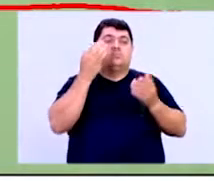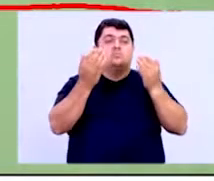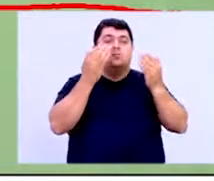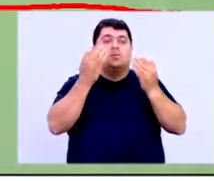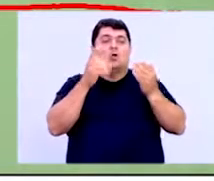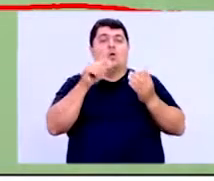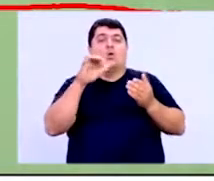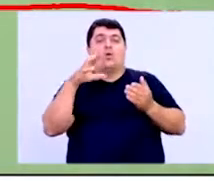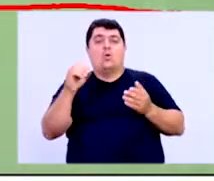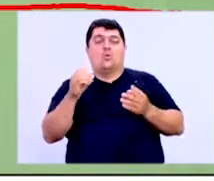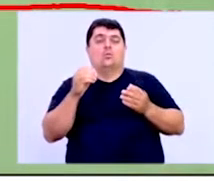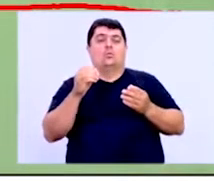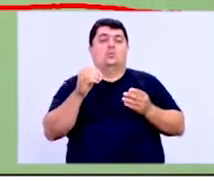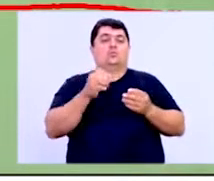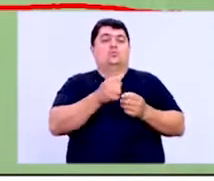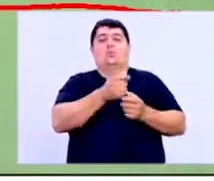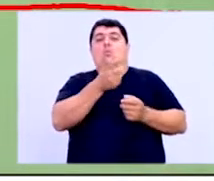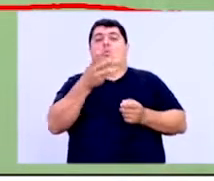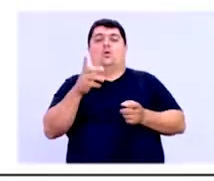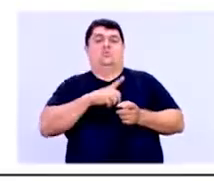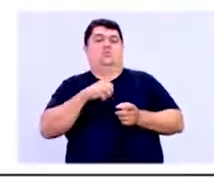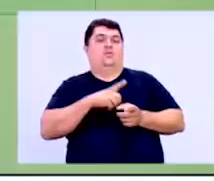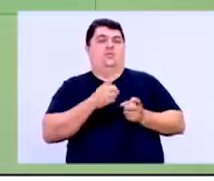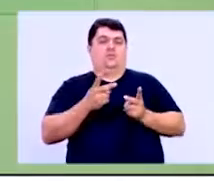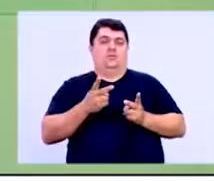lucro, ou seja, análise do ponto de equilíbrio.